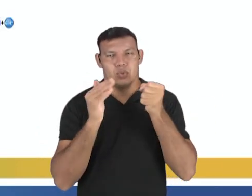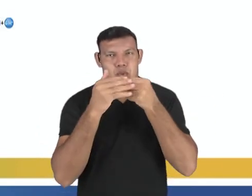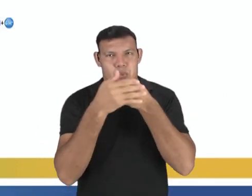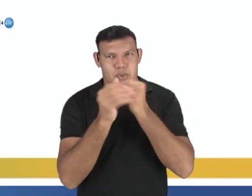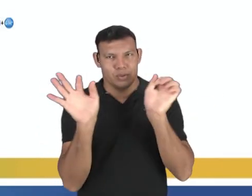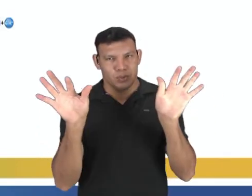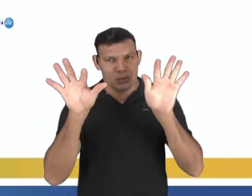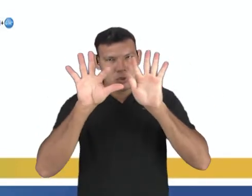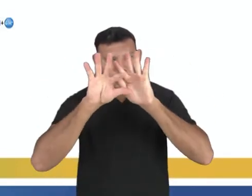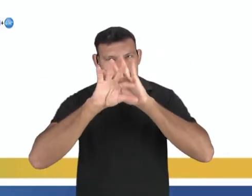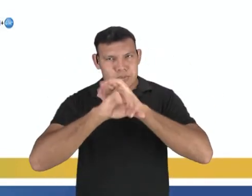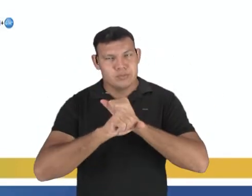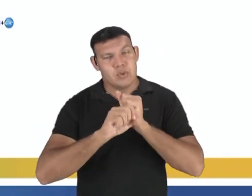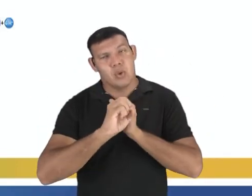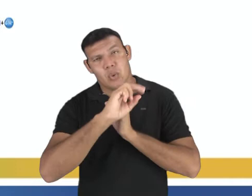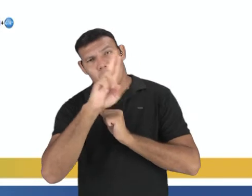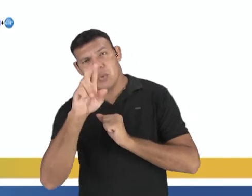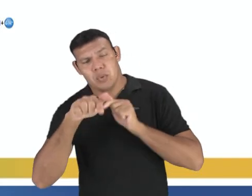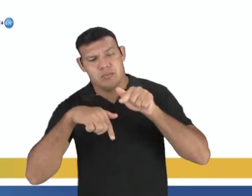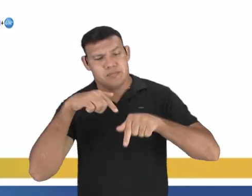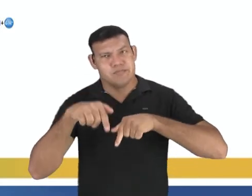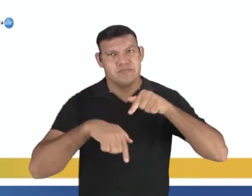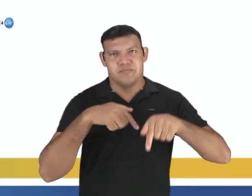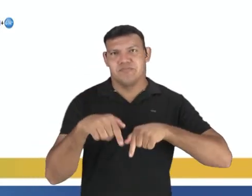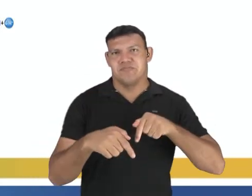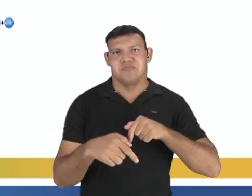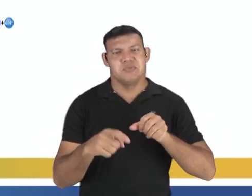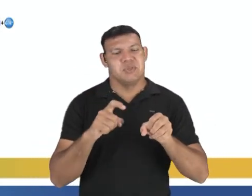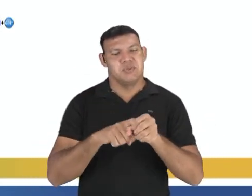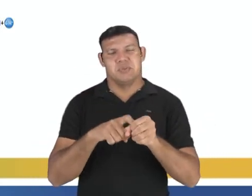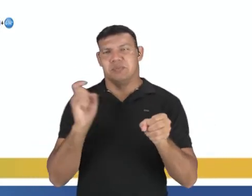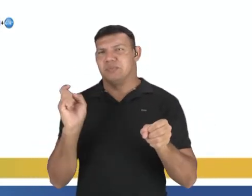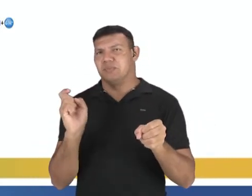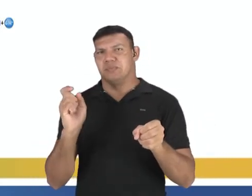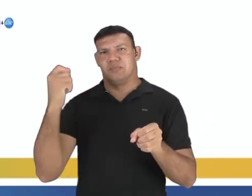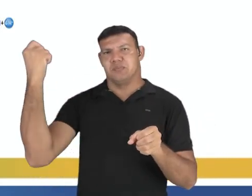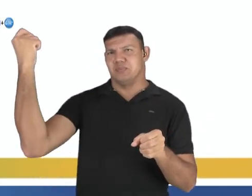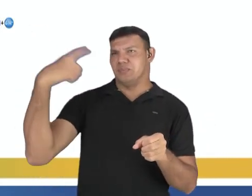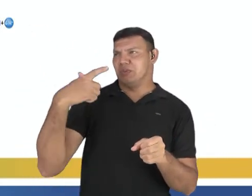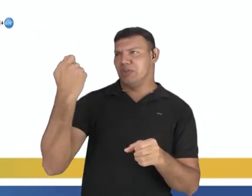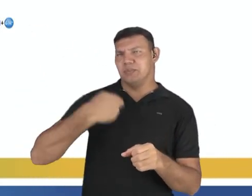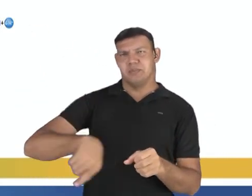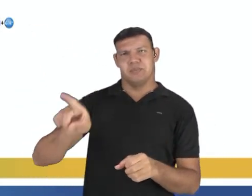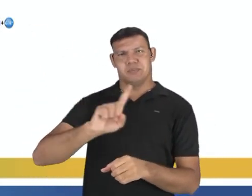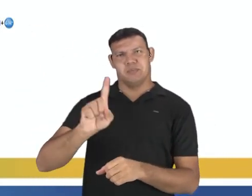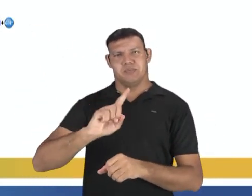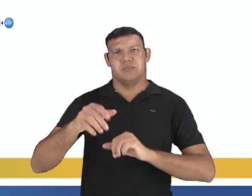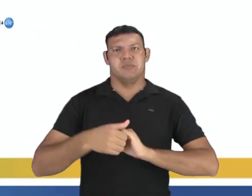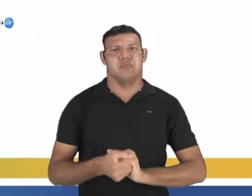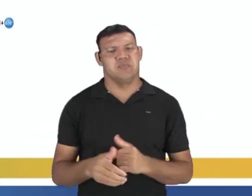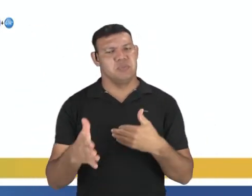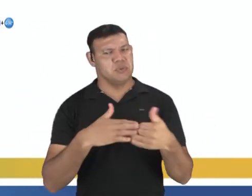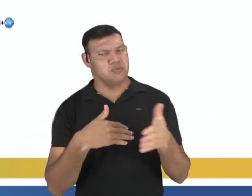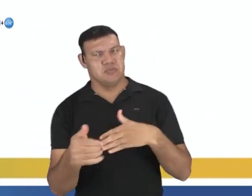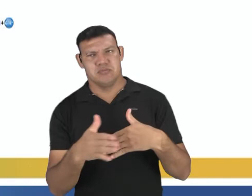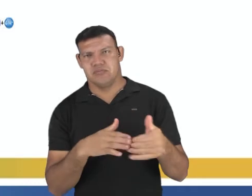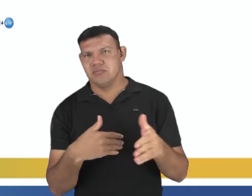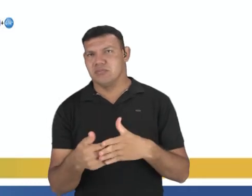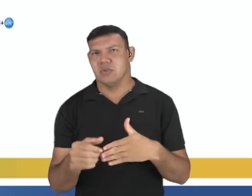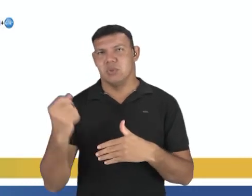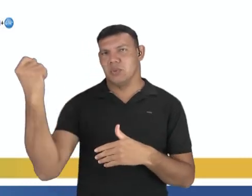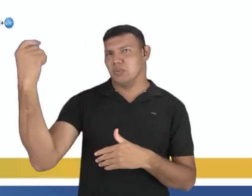escura, que também é conhecida como fase química, ela não depende da luz, certo? Não precisa mais da luz solar ou